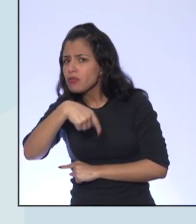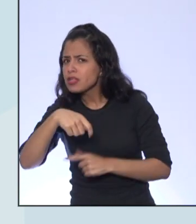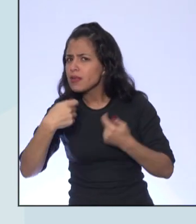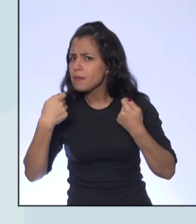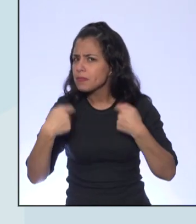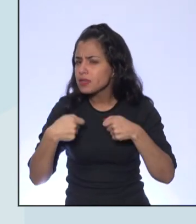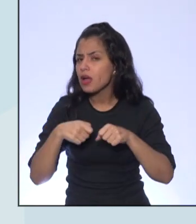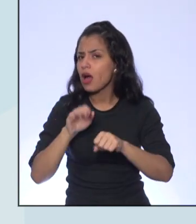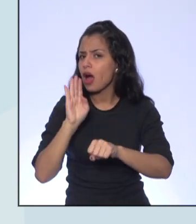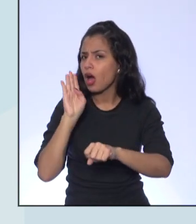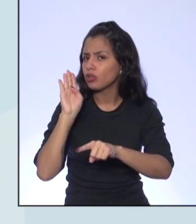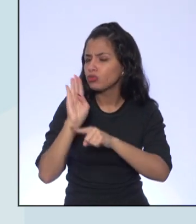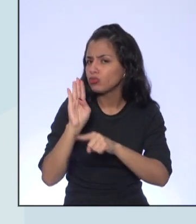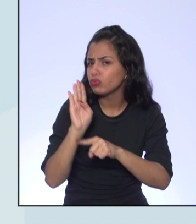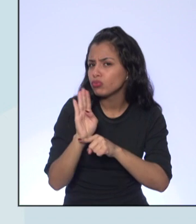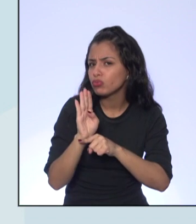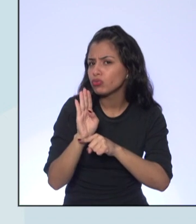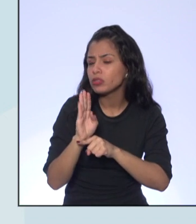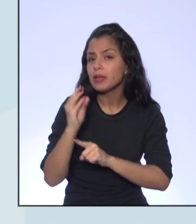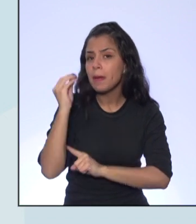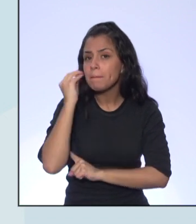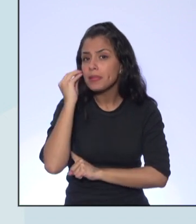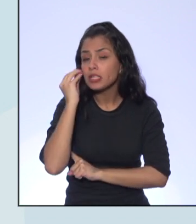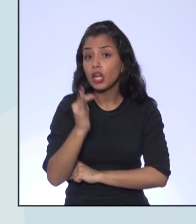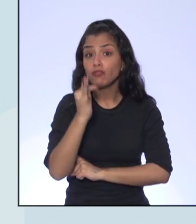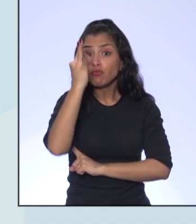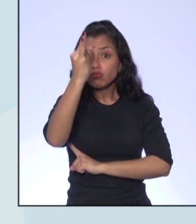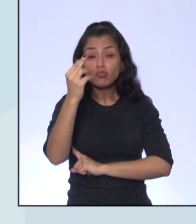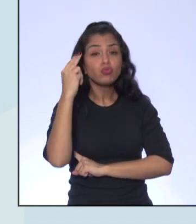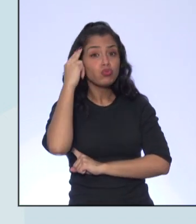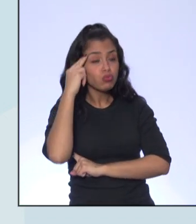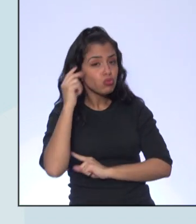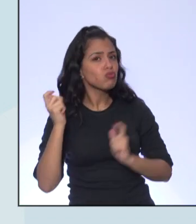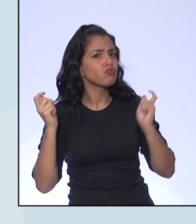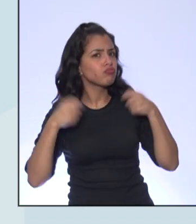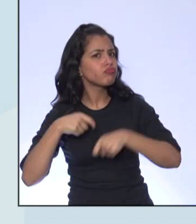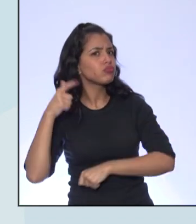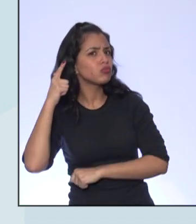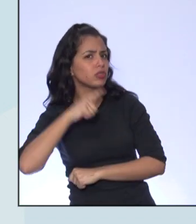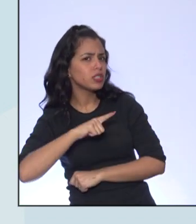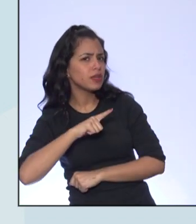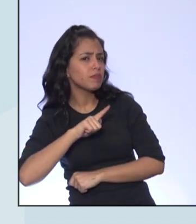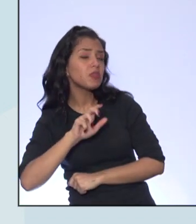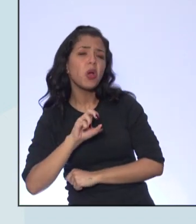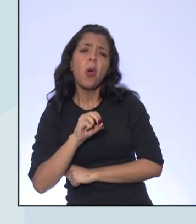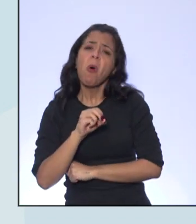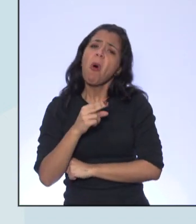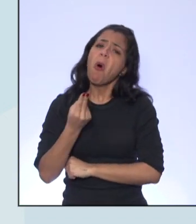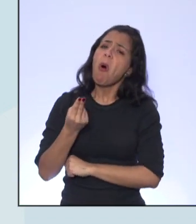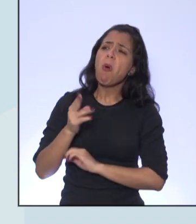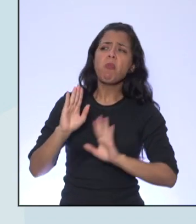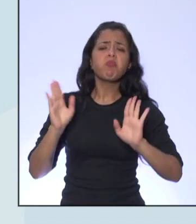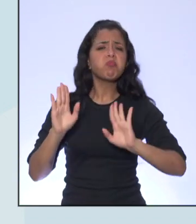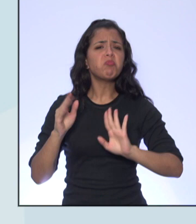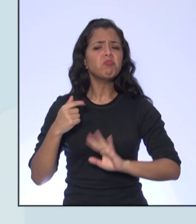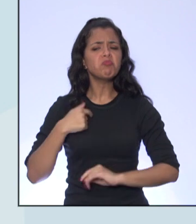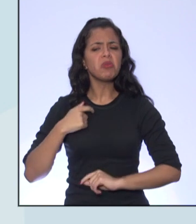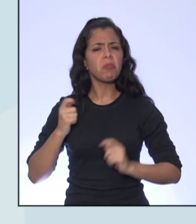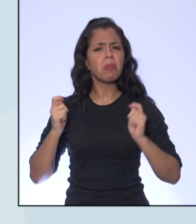ajuda para alcançar os sonhos de vocês? Ou vocês conseguem fazer tudo